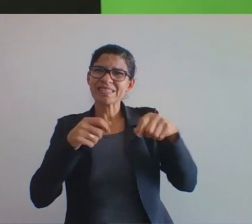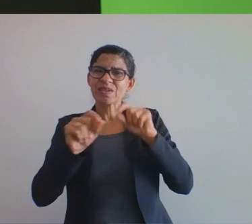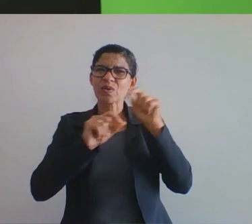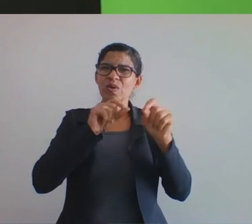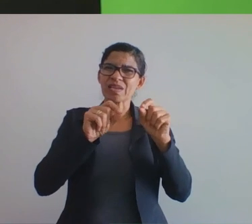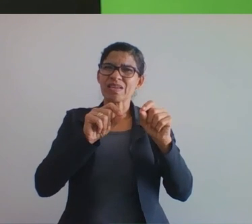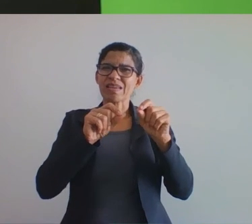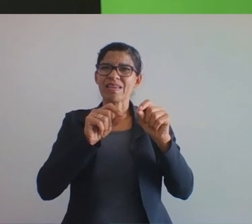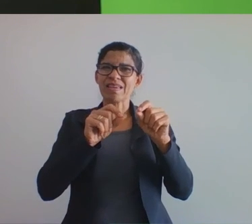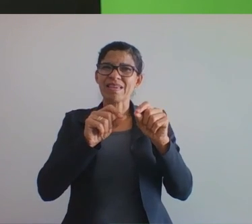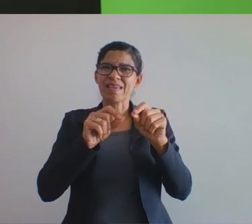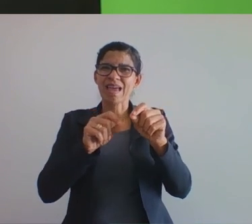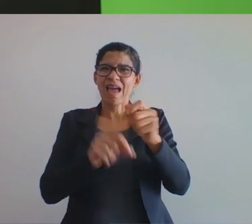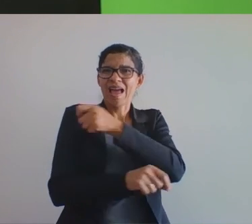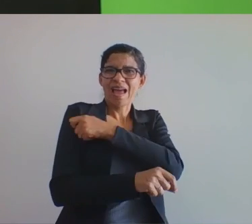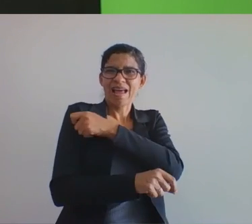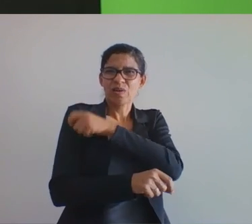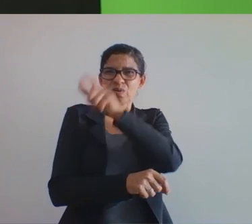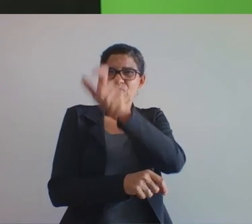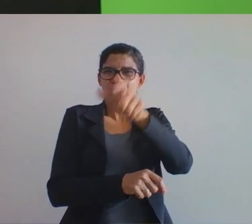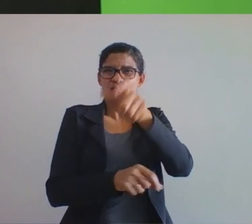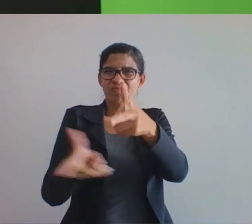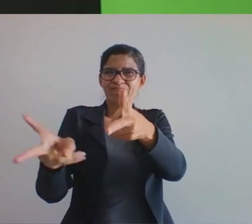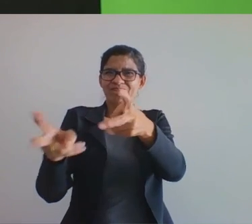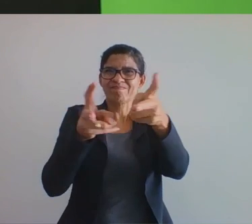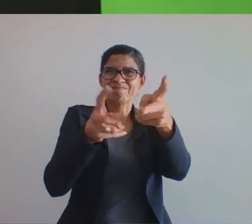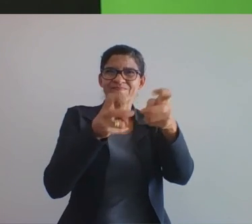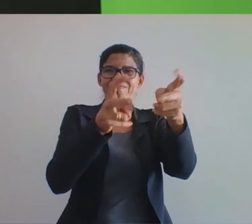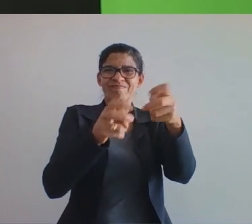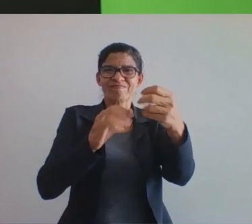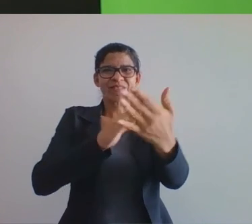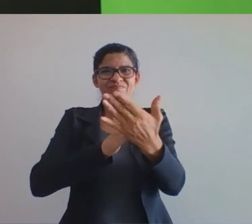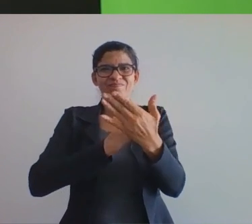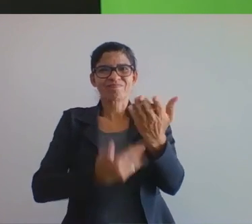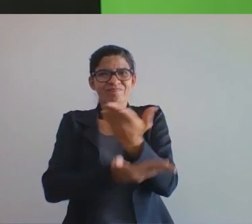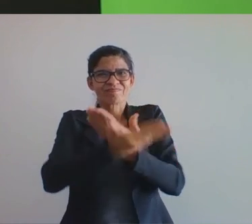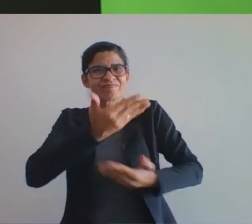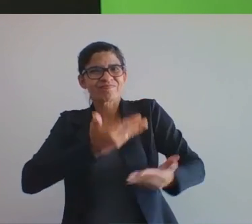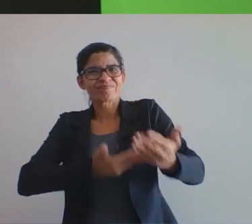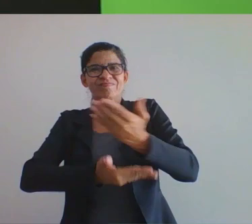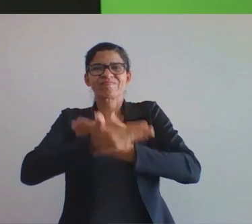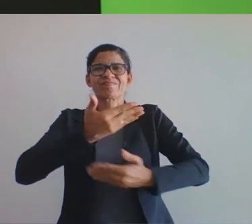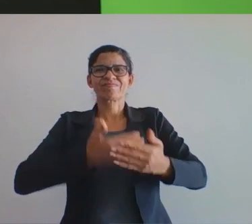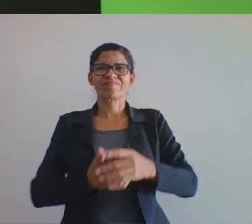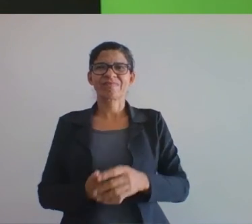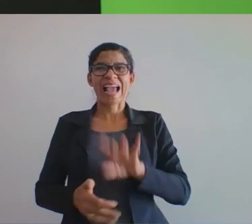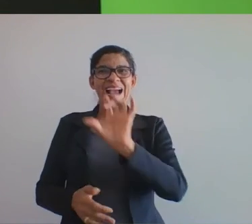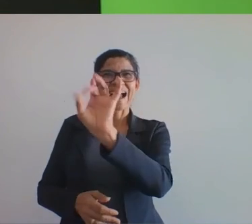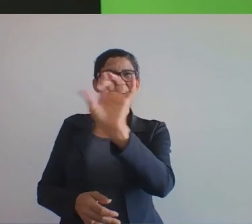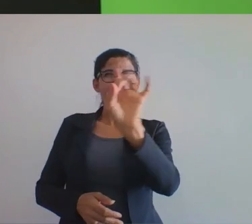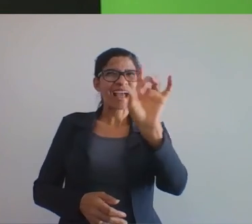sempre a reflexão do aluno junto aos seus sentidos, porque nem todos têm a